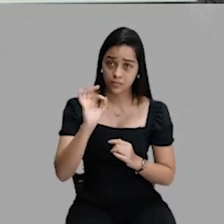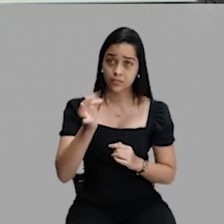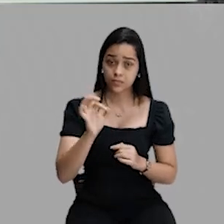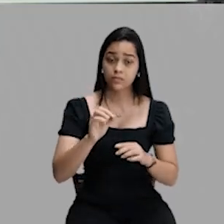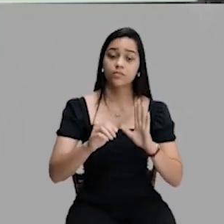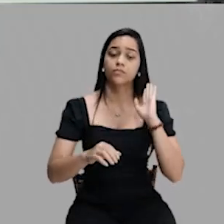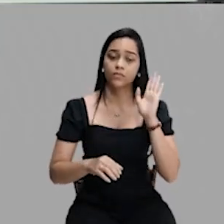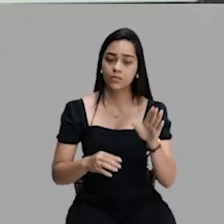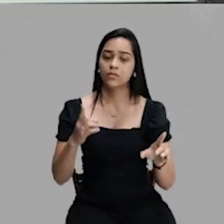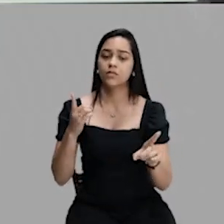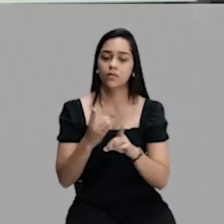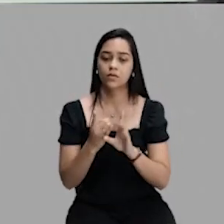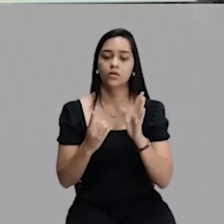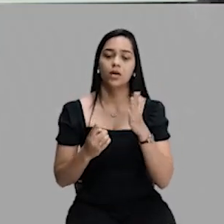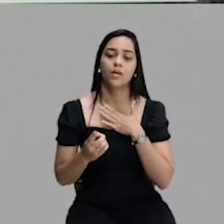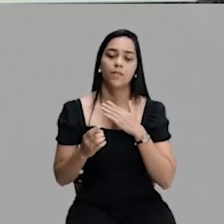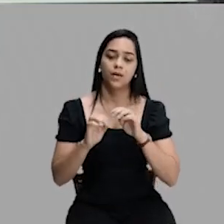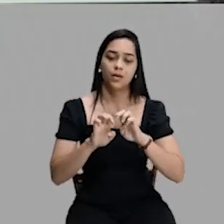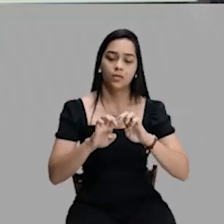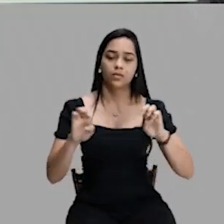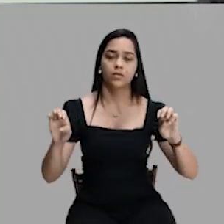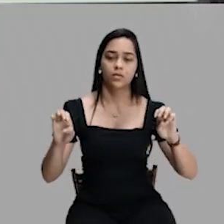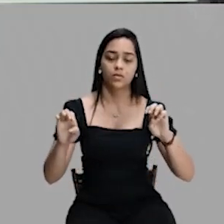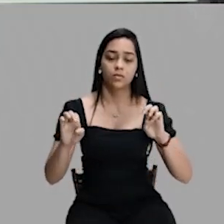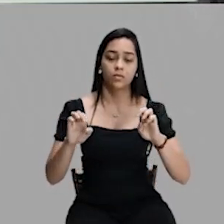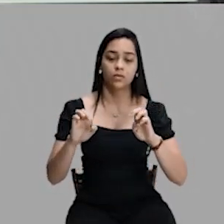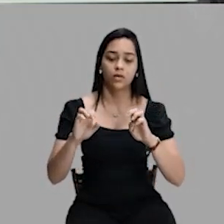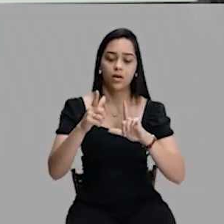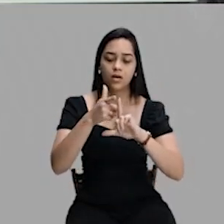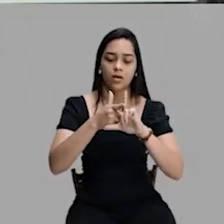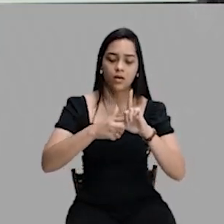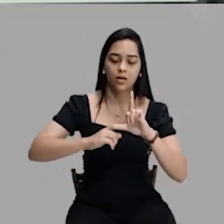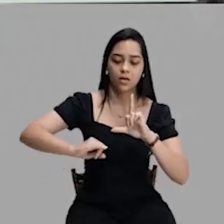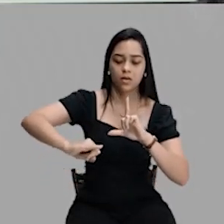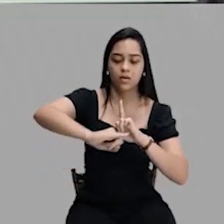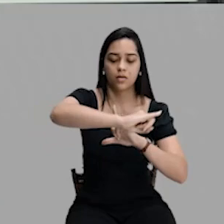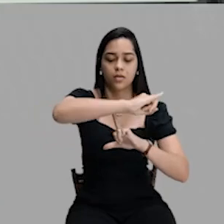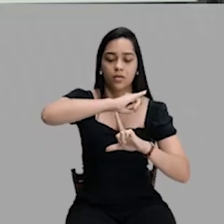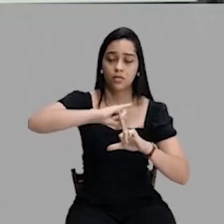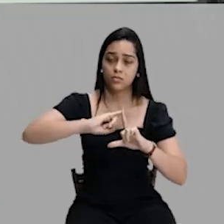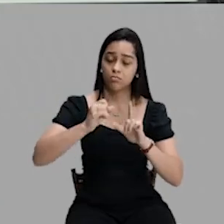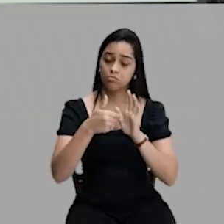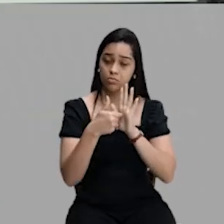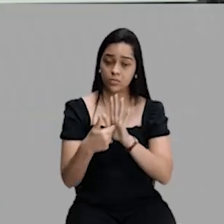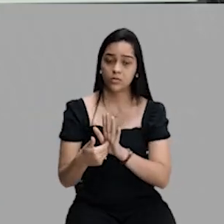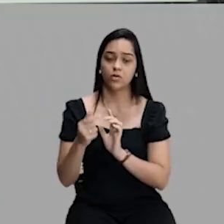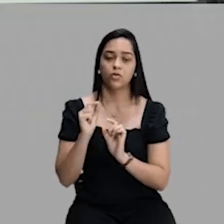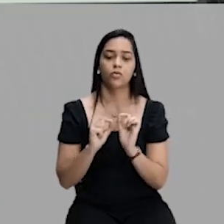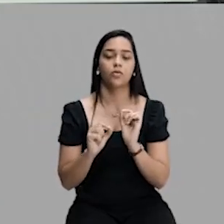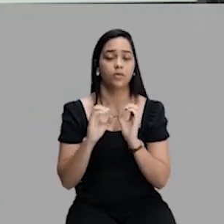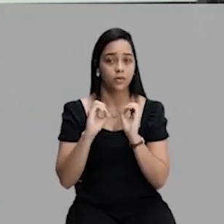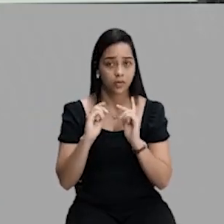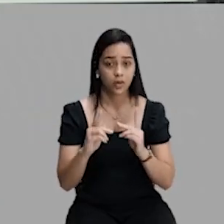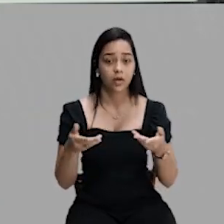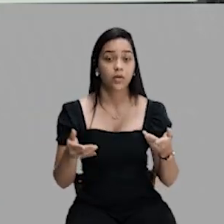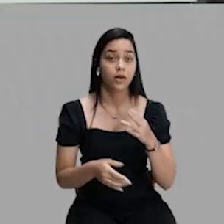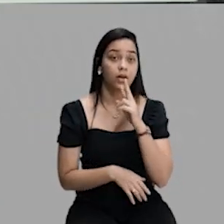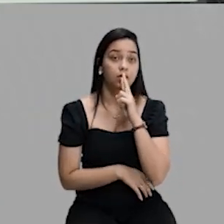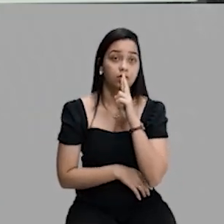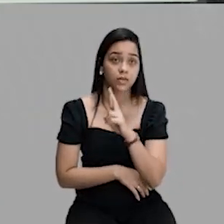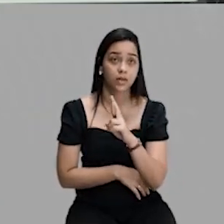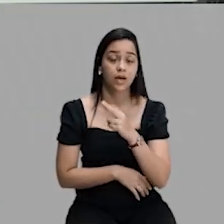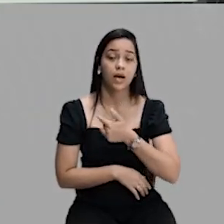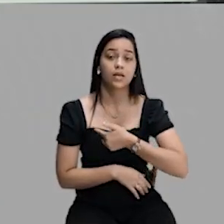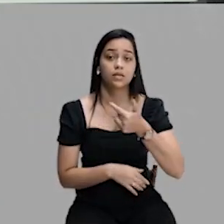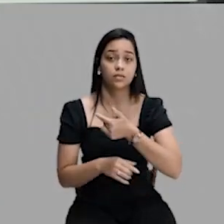Certo? Então, eu encontrei aí a minha equação da elipse com os dados que ele me deu. Certinho? Vamos agora responder